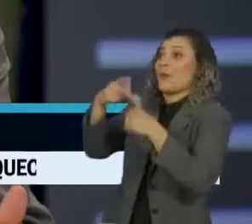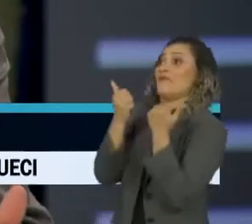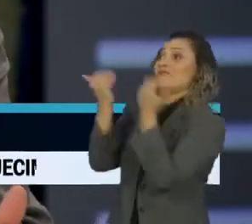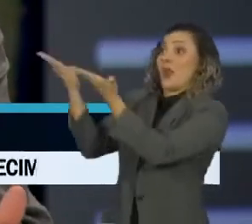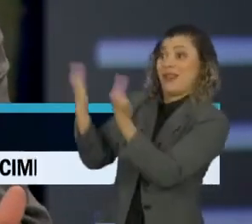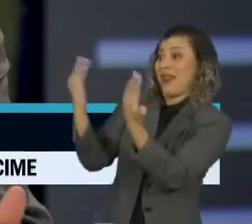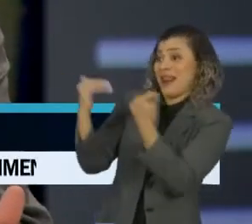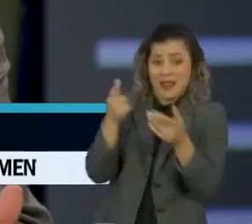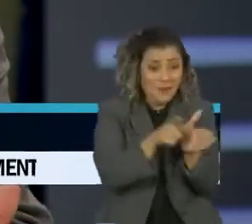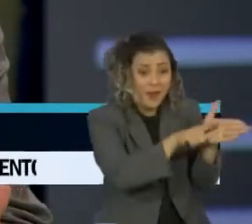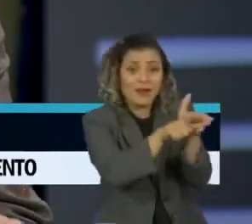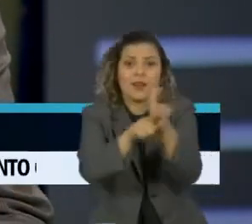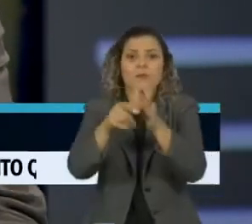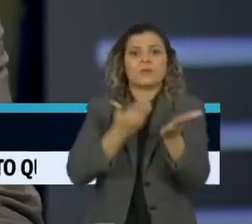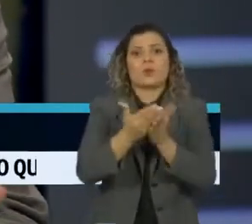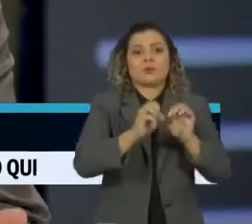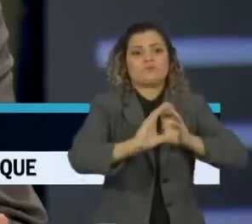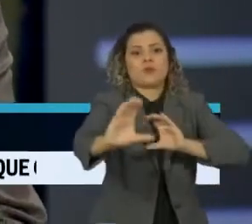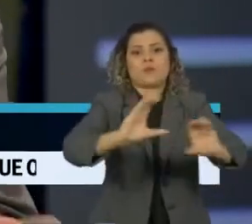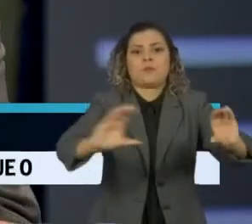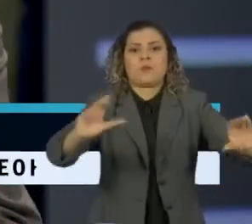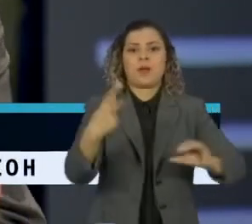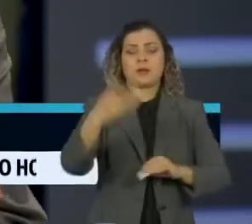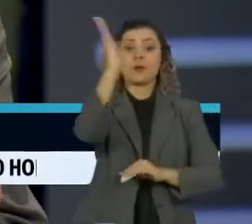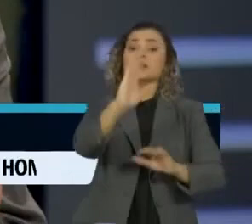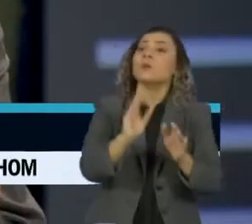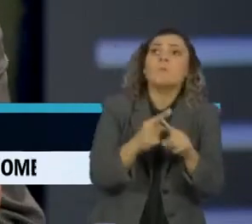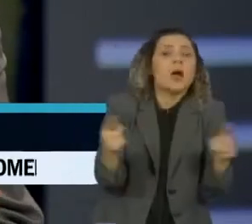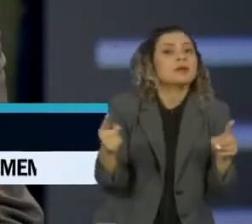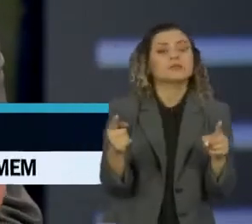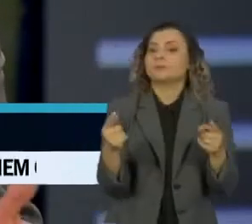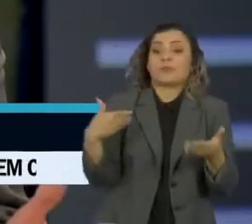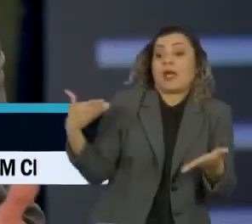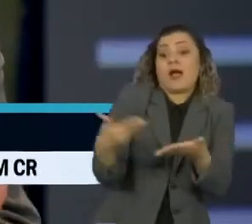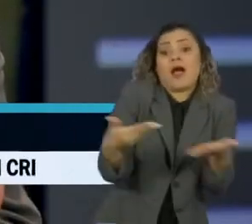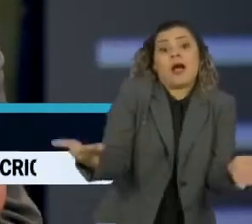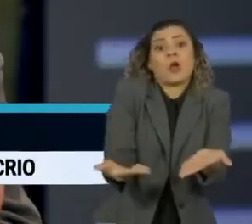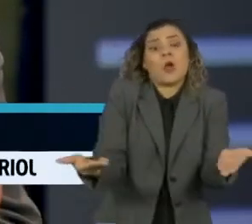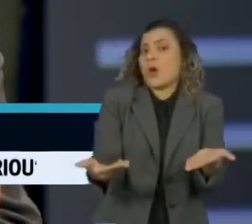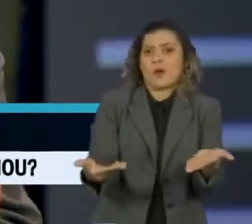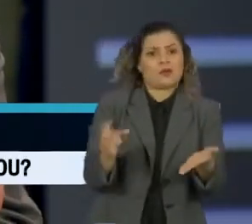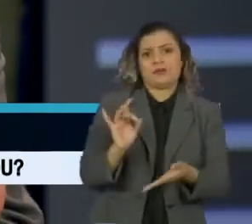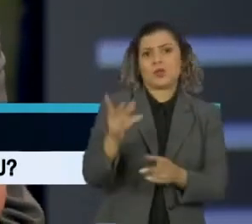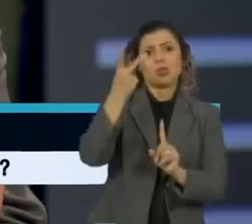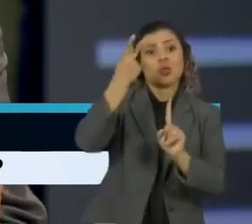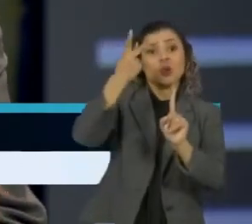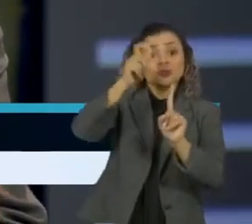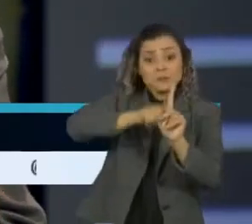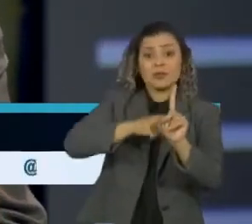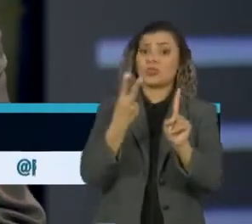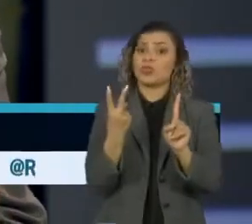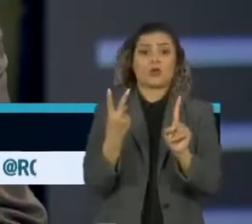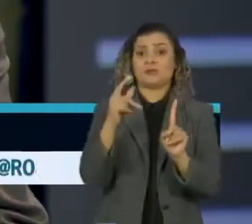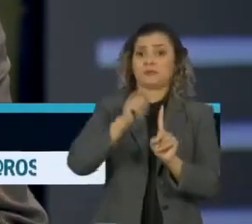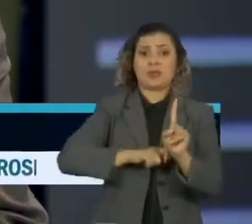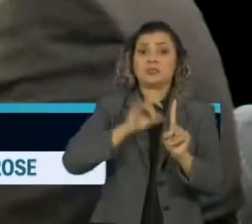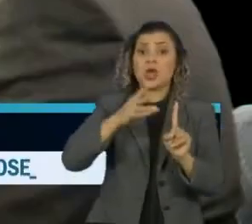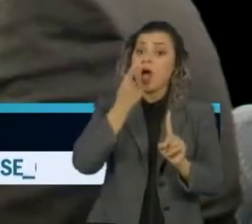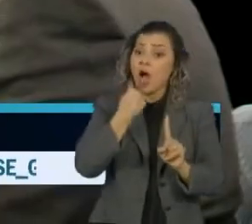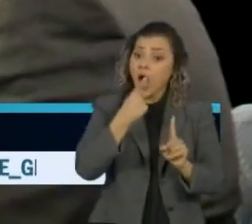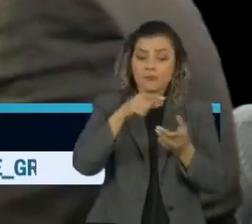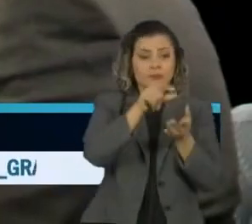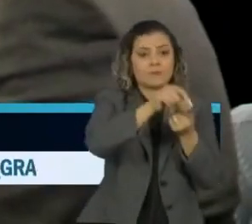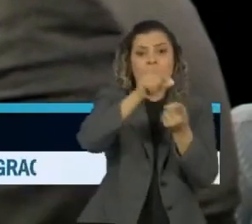eles começaram a ser disseminados. Mas só mais recentemente, nos últimos 2 meses, que os testes chegaram